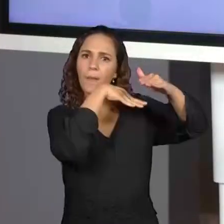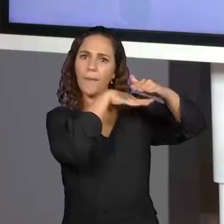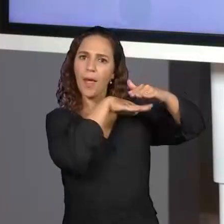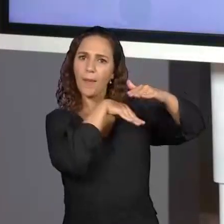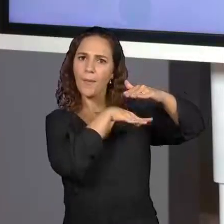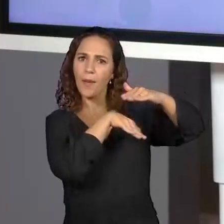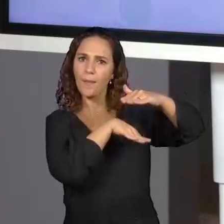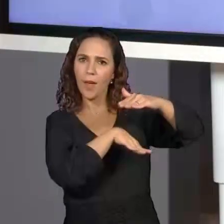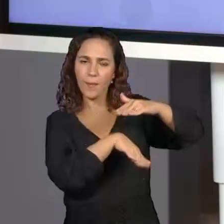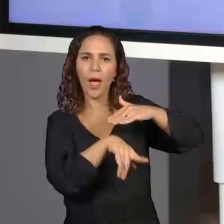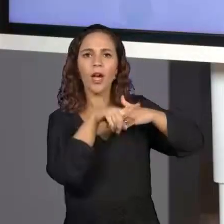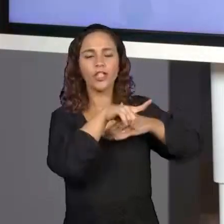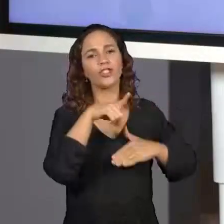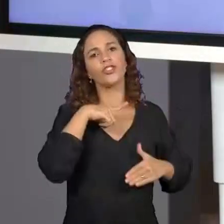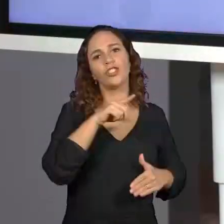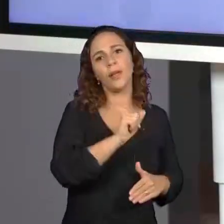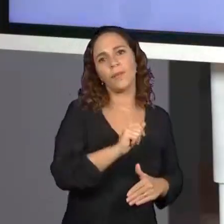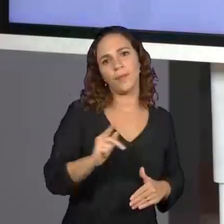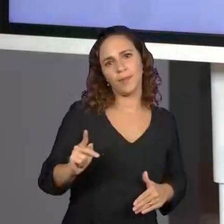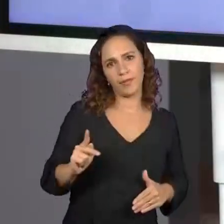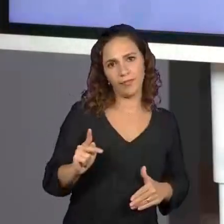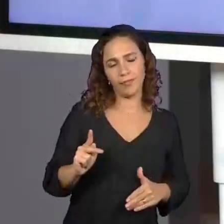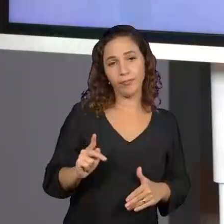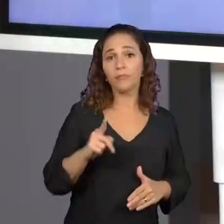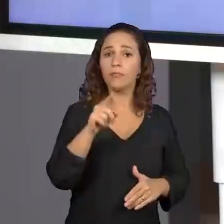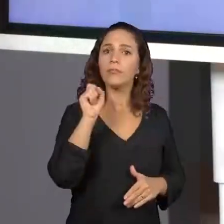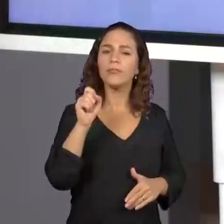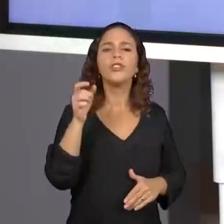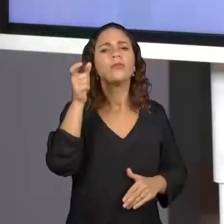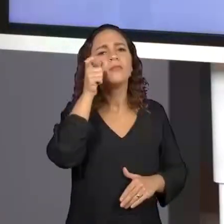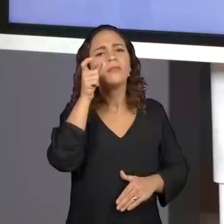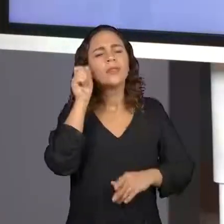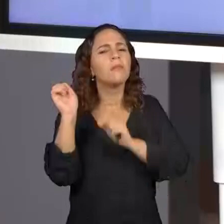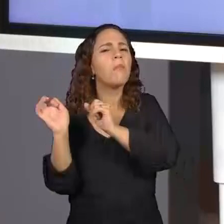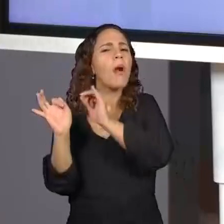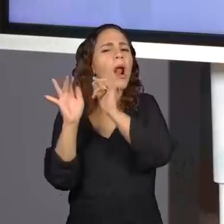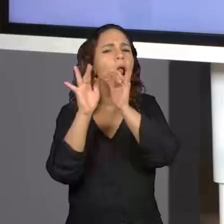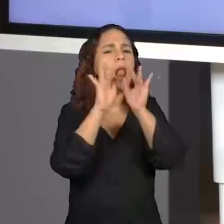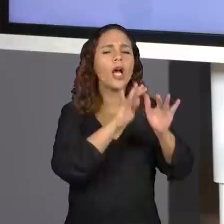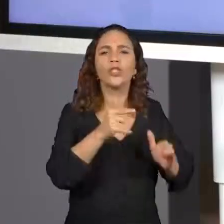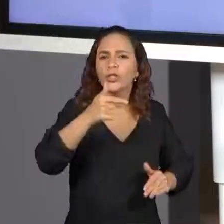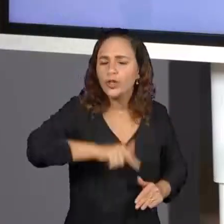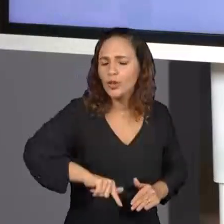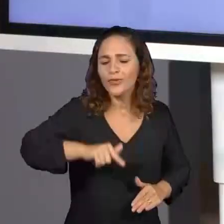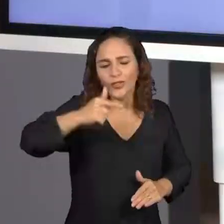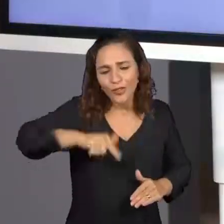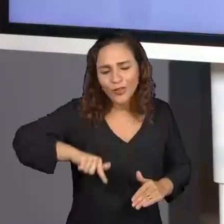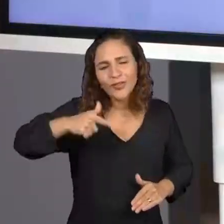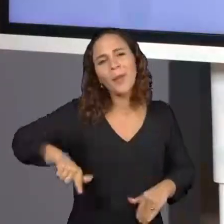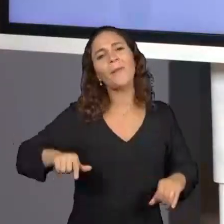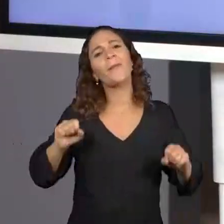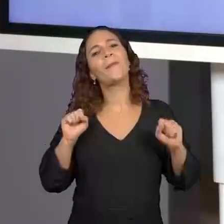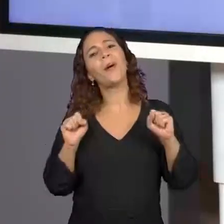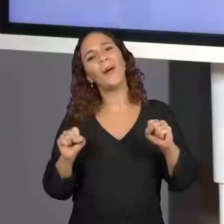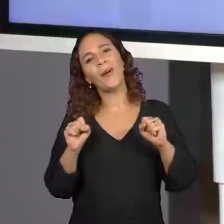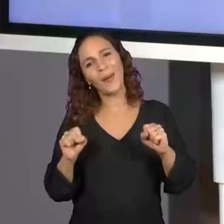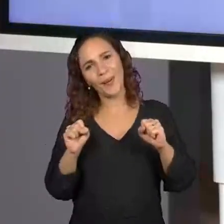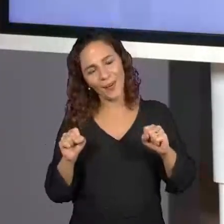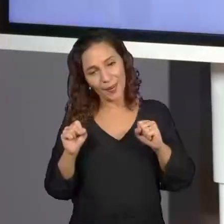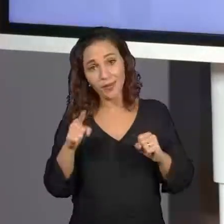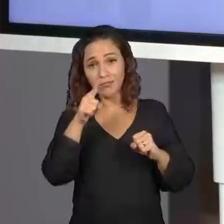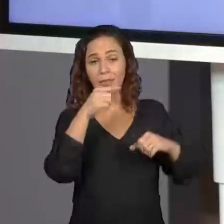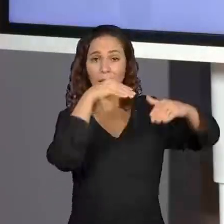do aplicativo do Centro de Mídias para você revisitá-la quantas vezes você quiser. Então, é só entrar lá